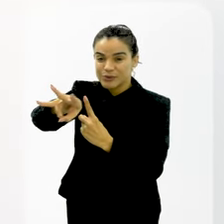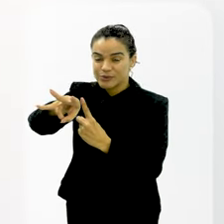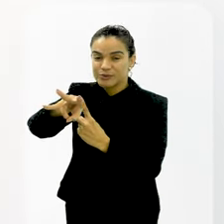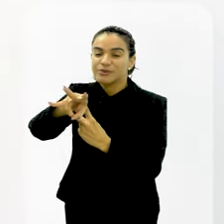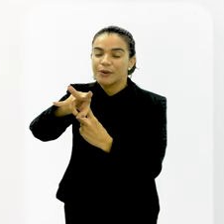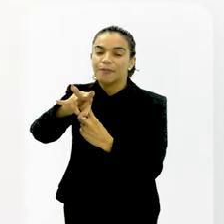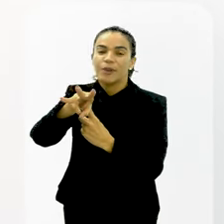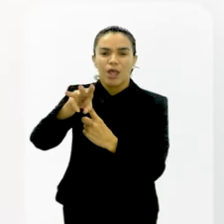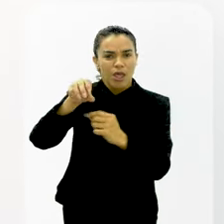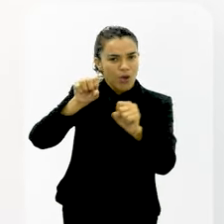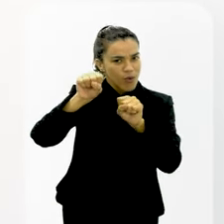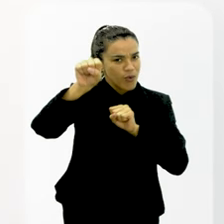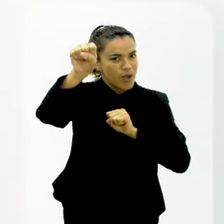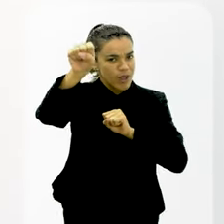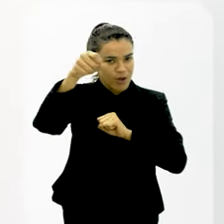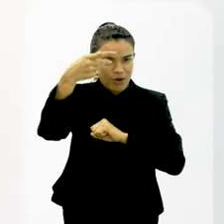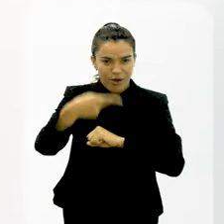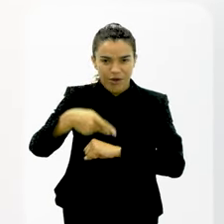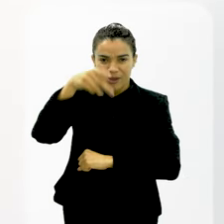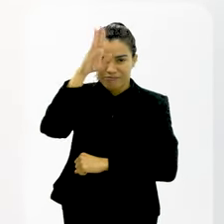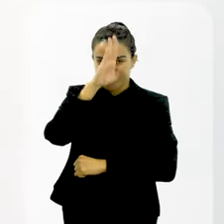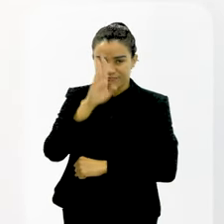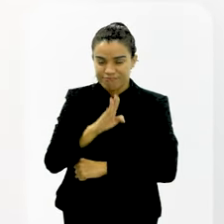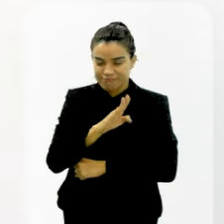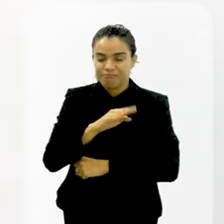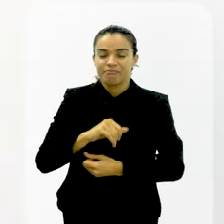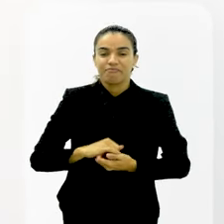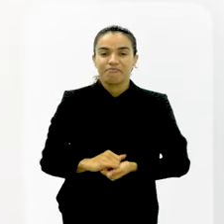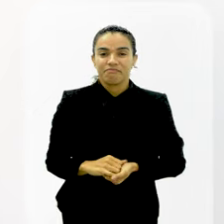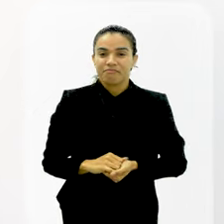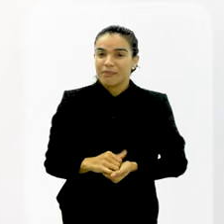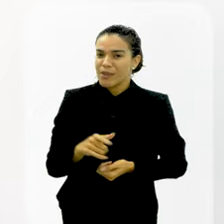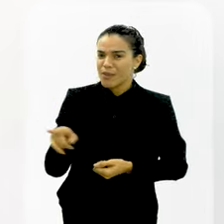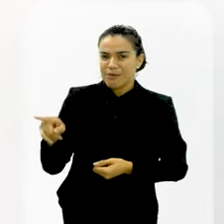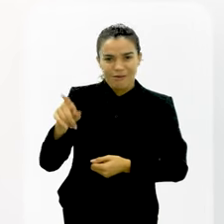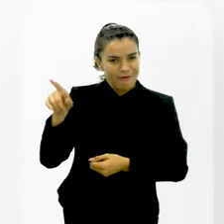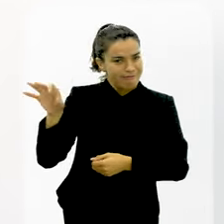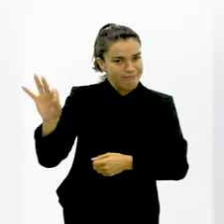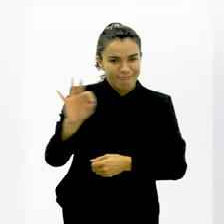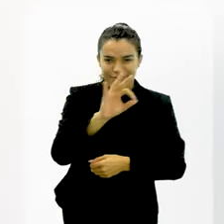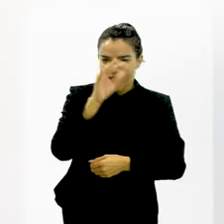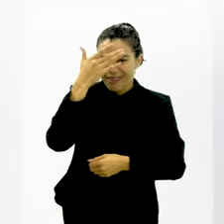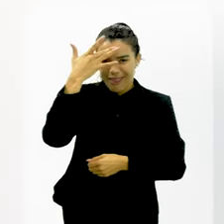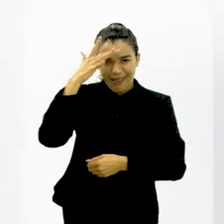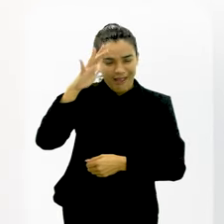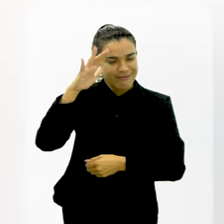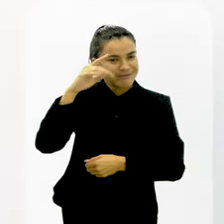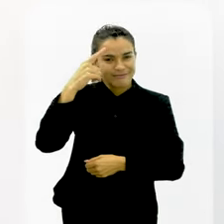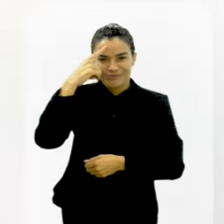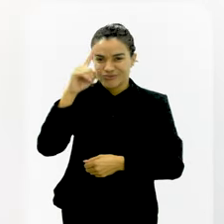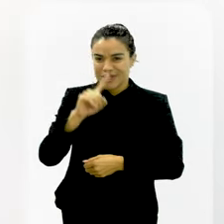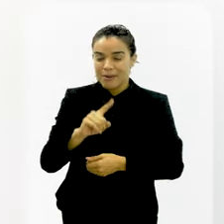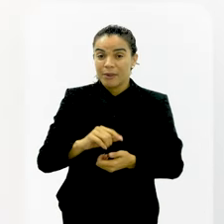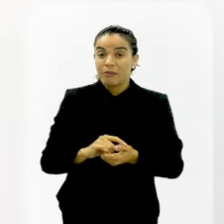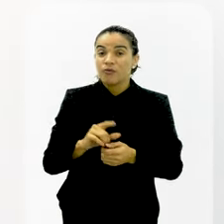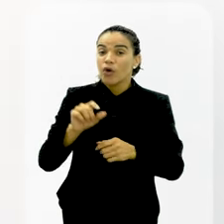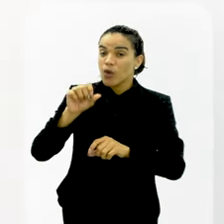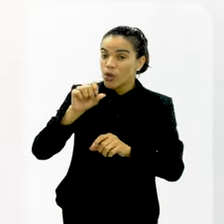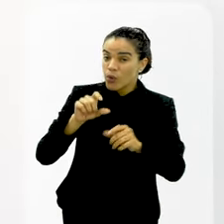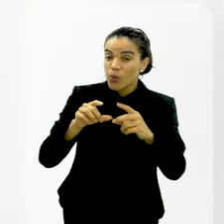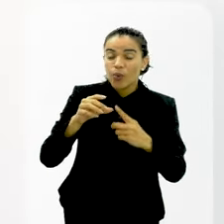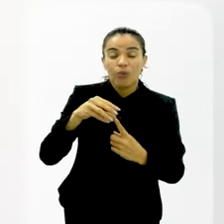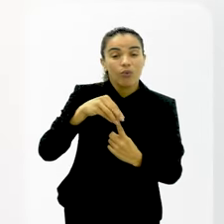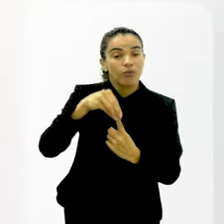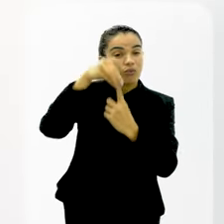personagem que ele é um herói nacional, que não é conhecido também do grande público. Ele foi